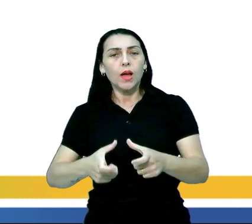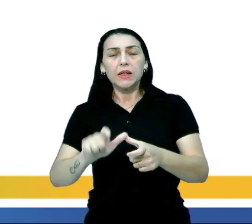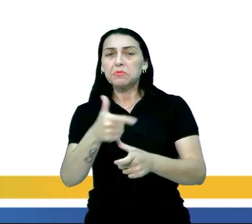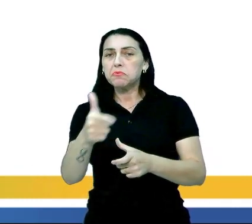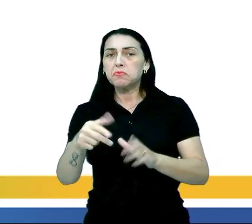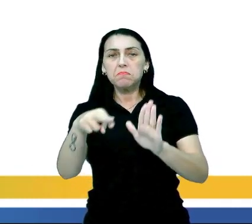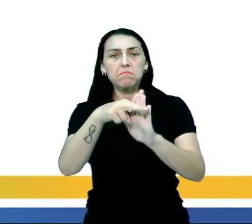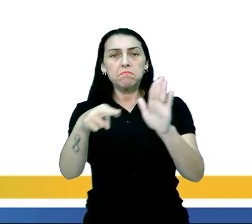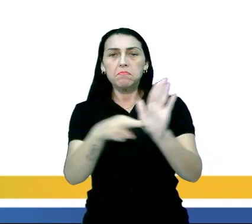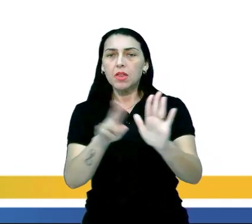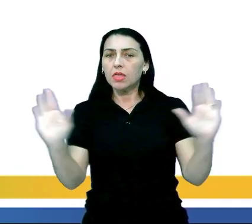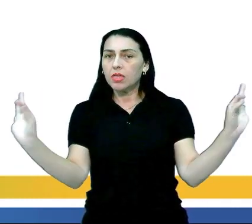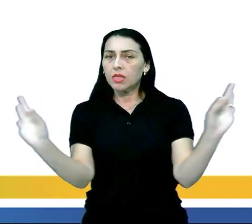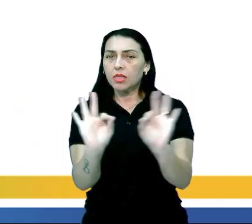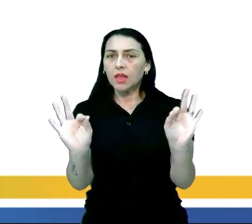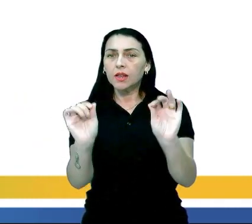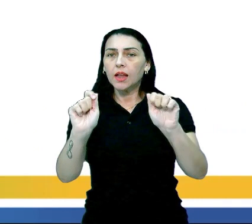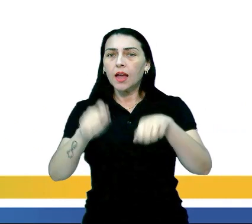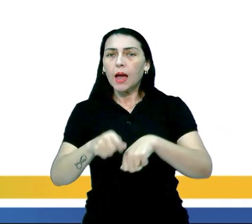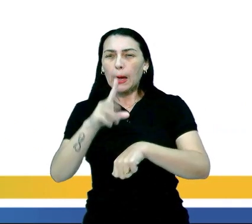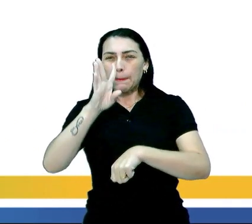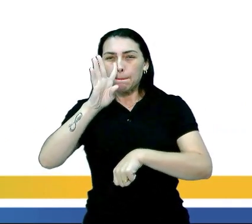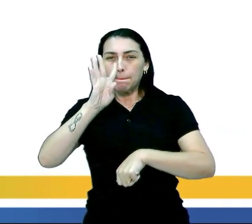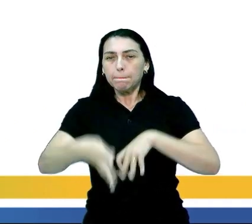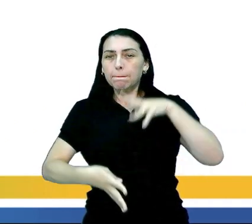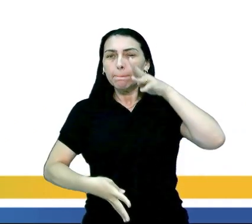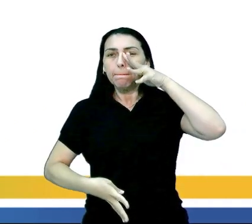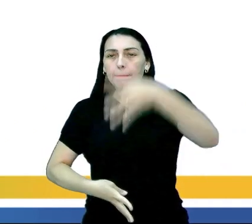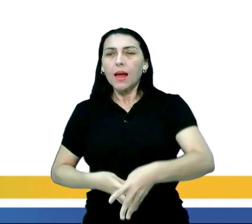um lugar sem ordem,